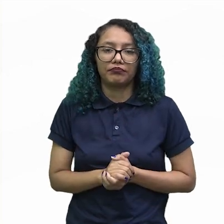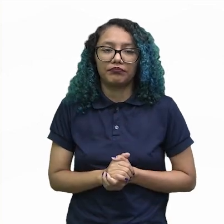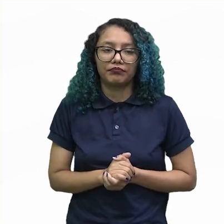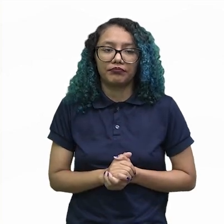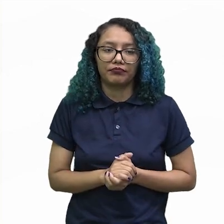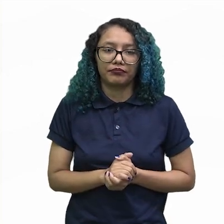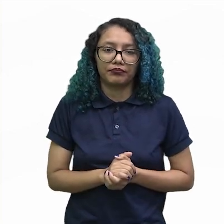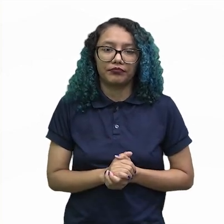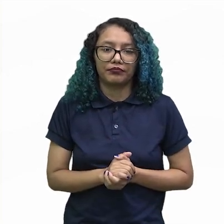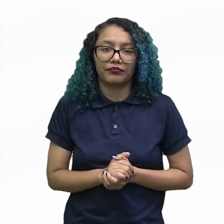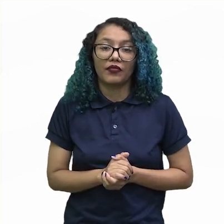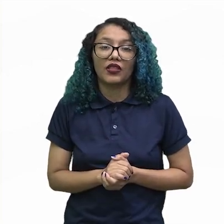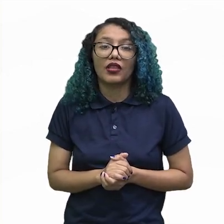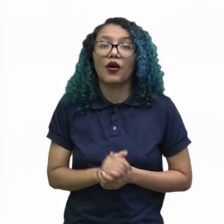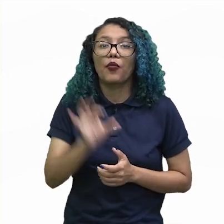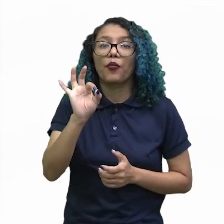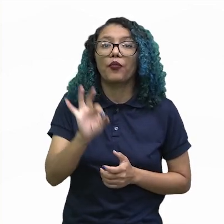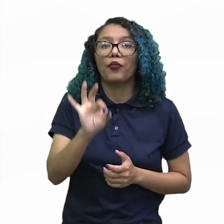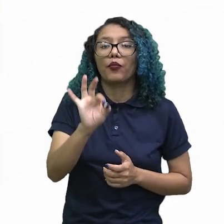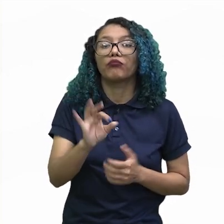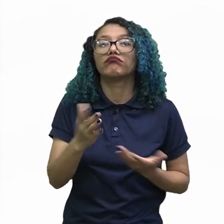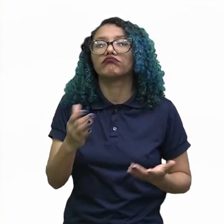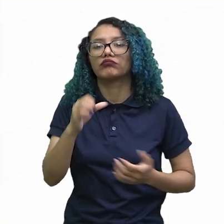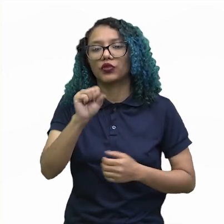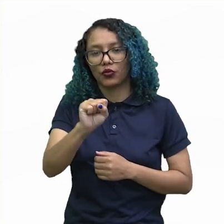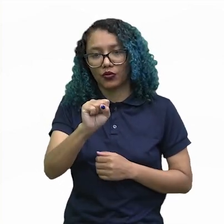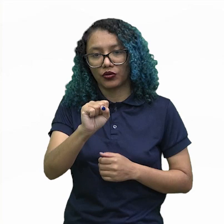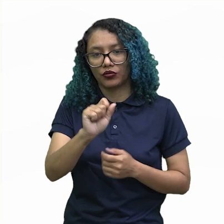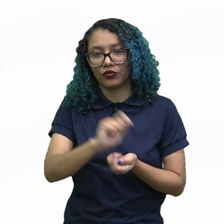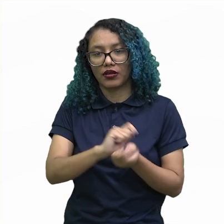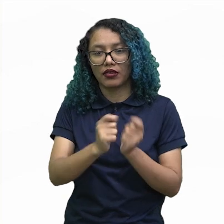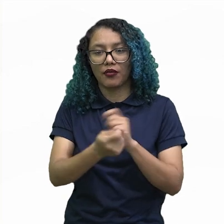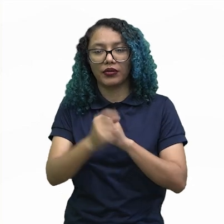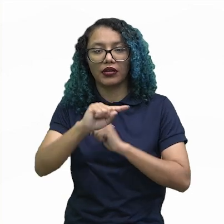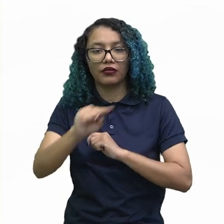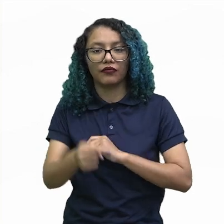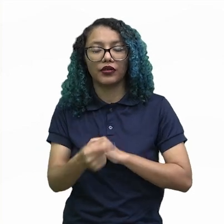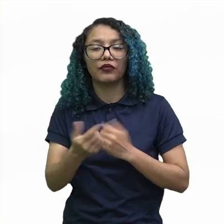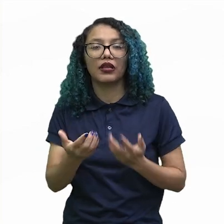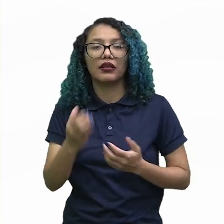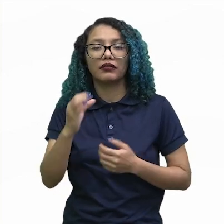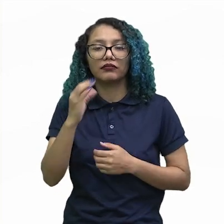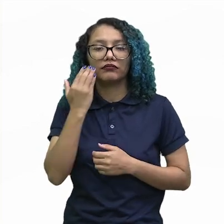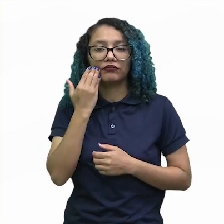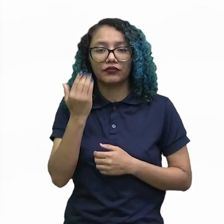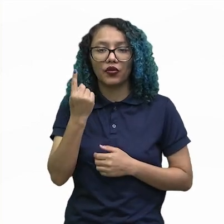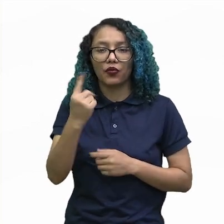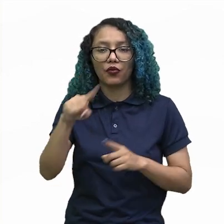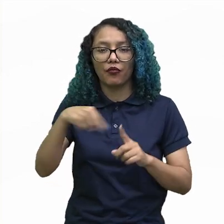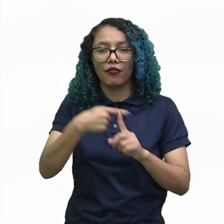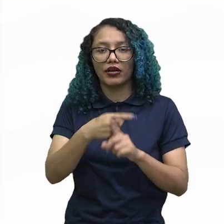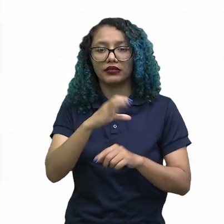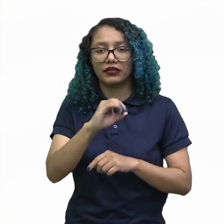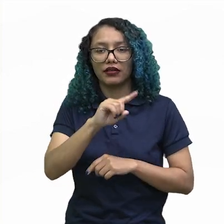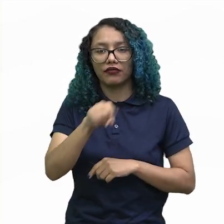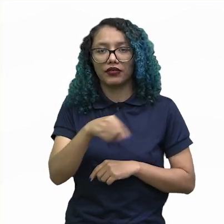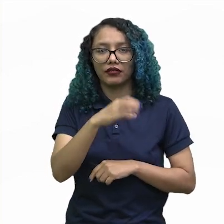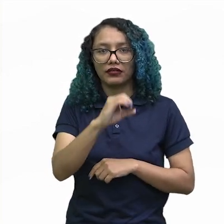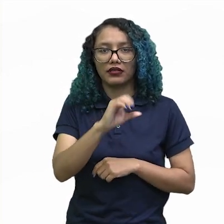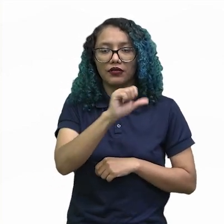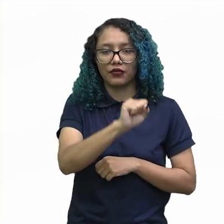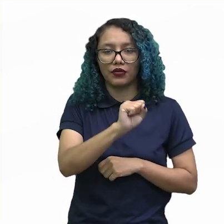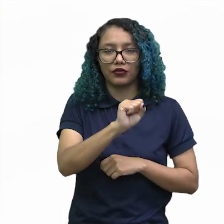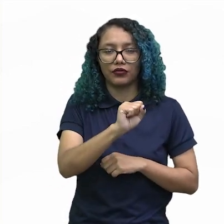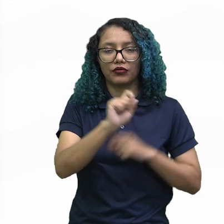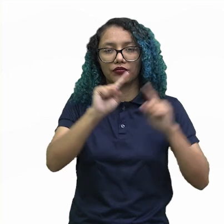aí, a nossa taxa, como é de 8%, transformando em decimal, eu vou ter 1 mais